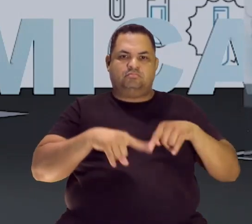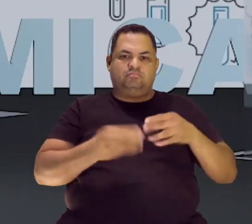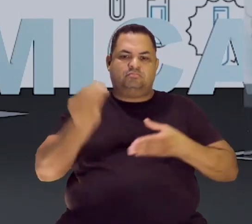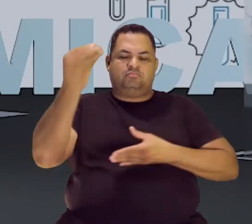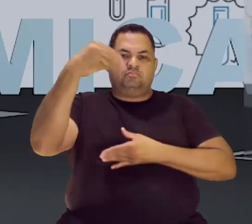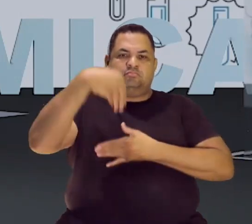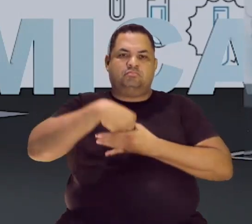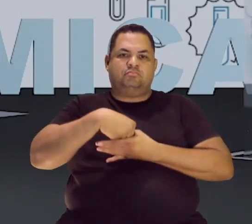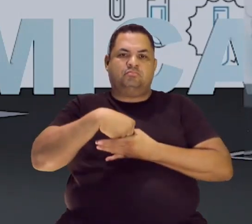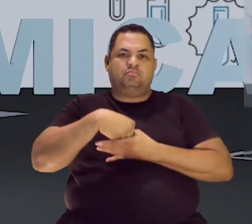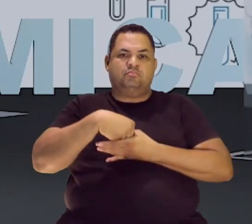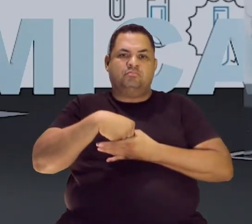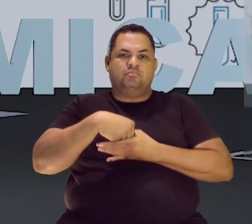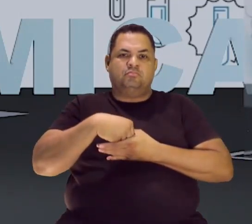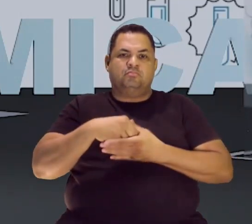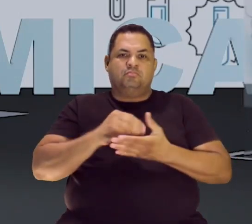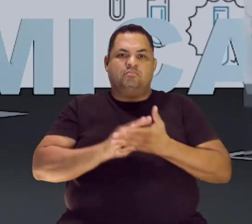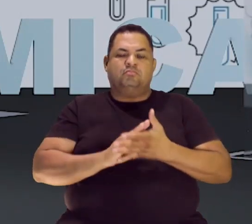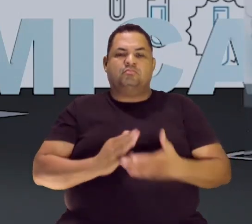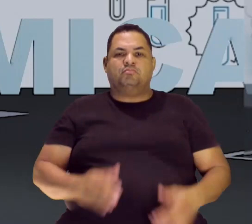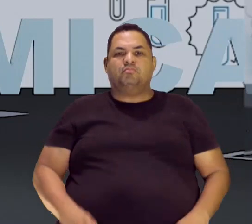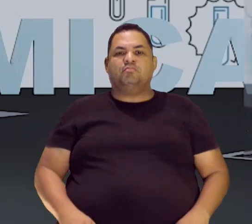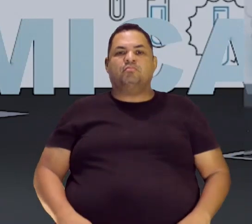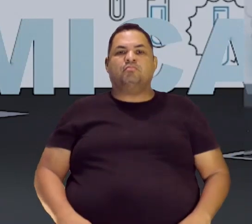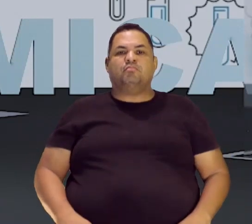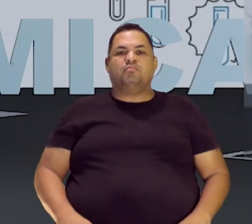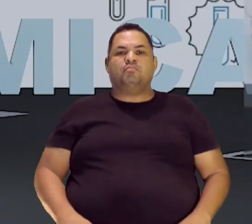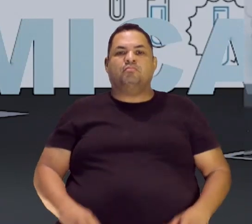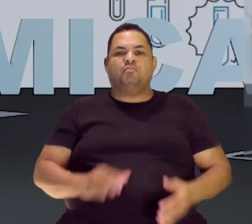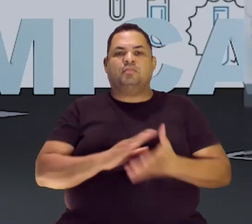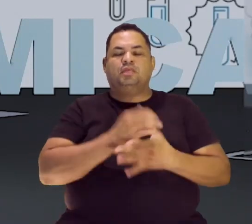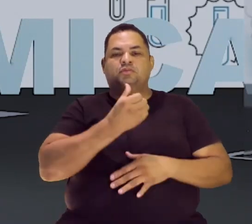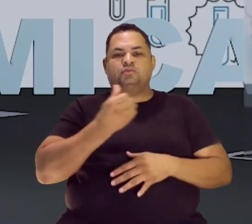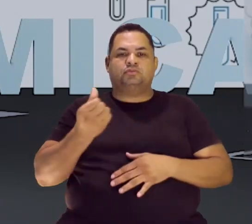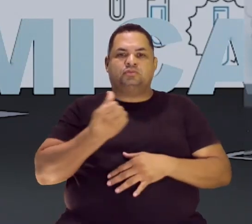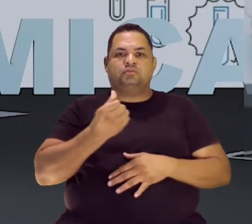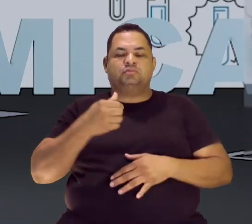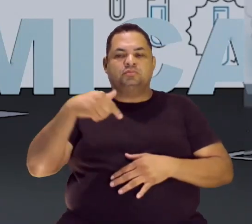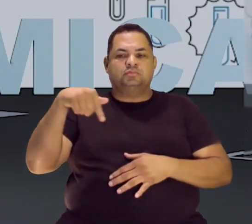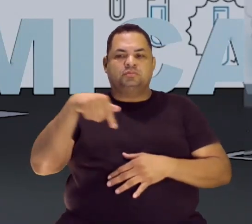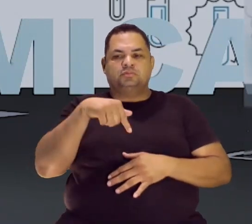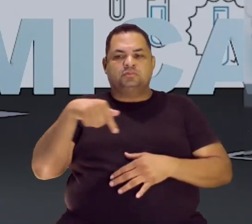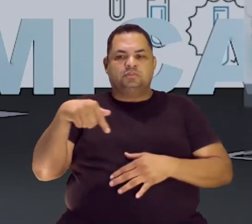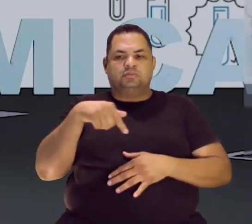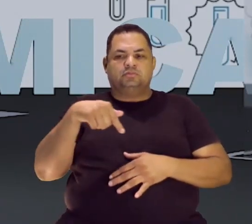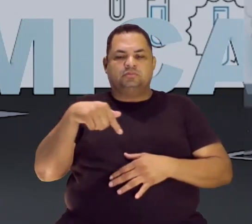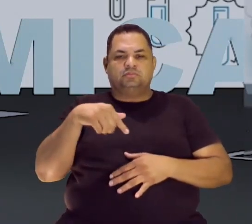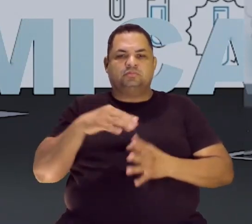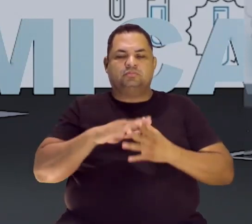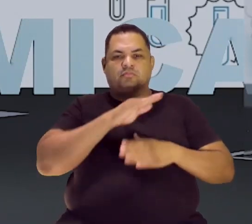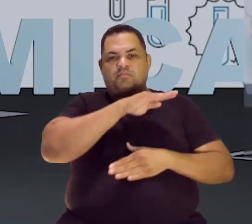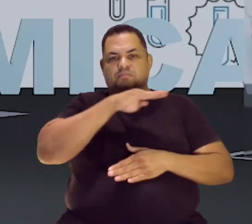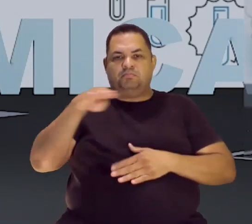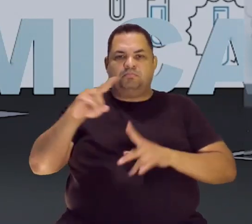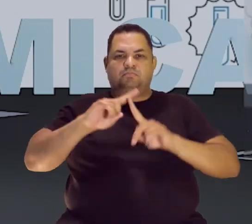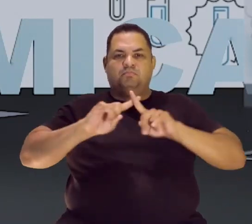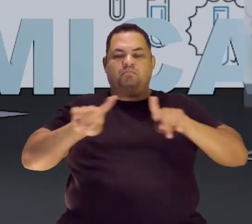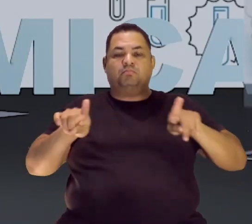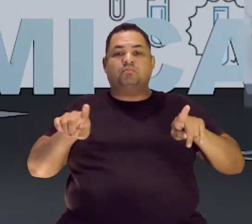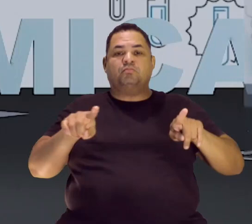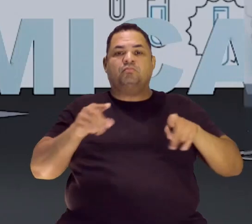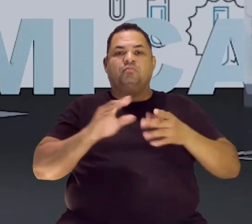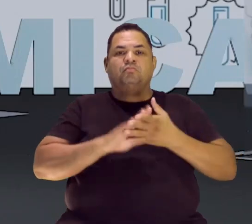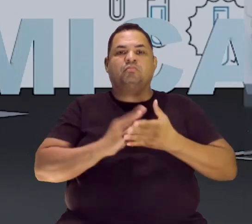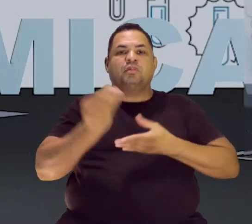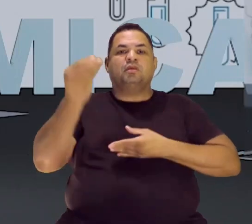internos, lantanídeo e actinídeo, que um está no 6º período, outro no 7º. Porém, eles